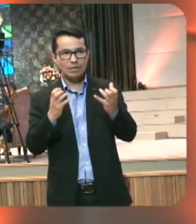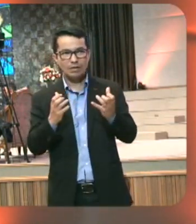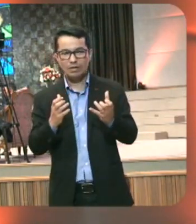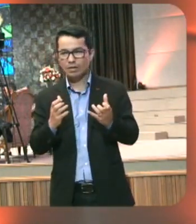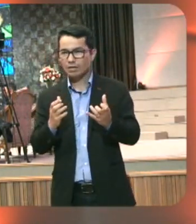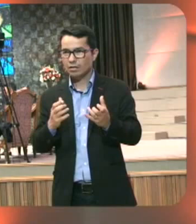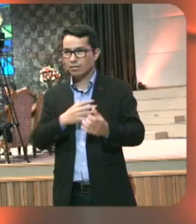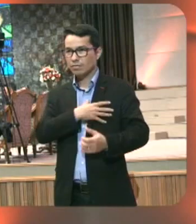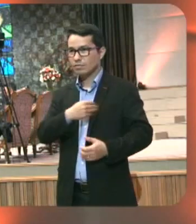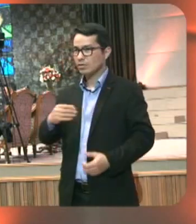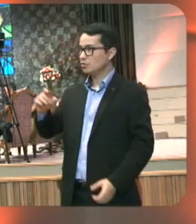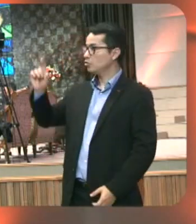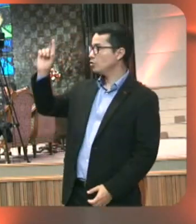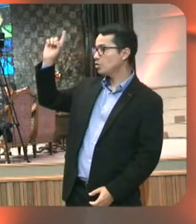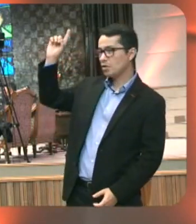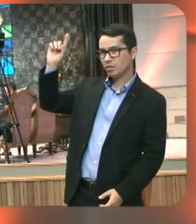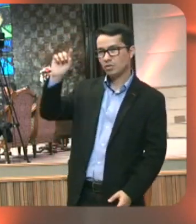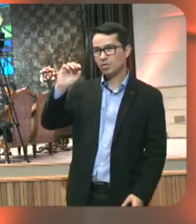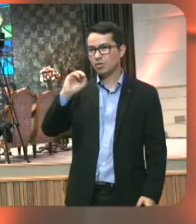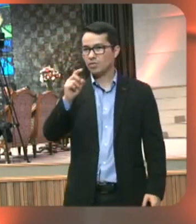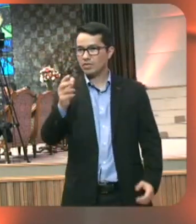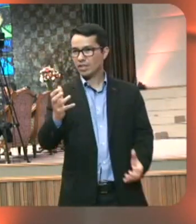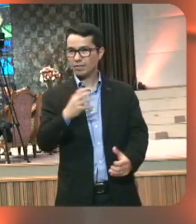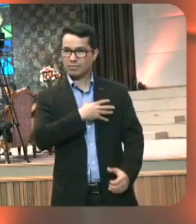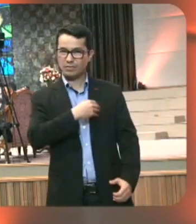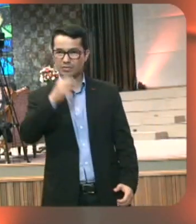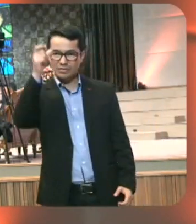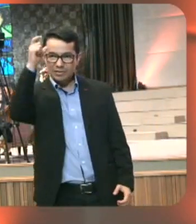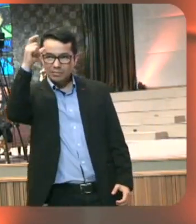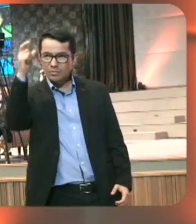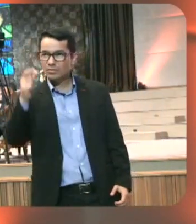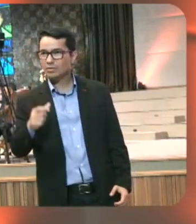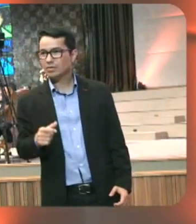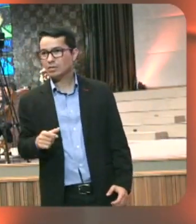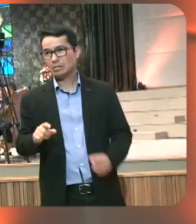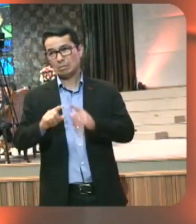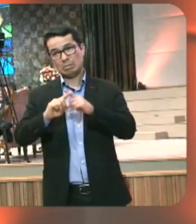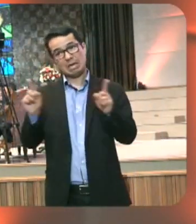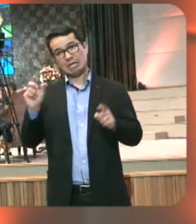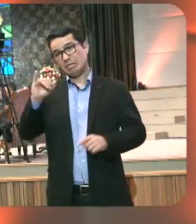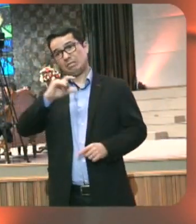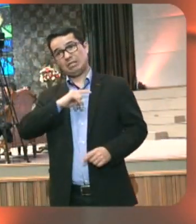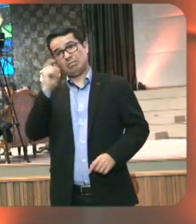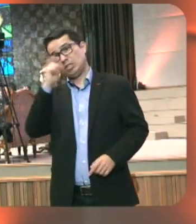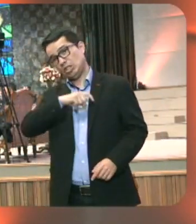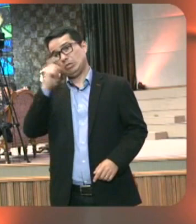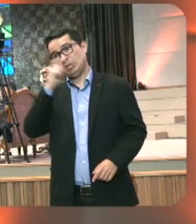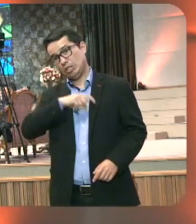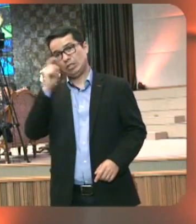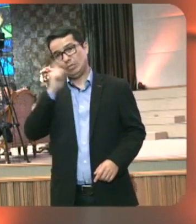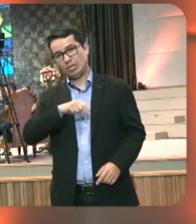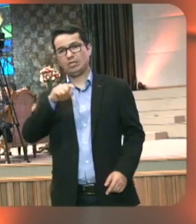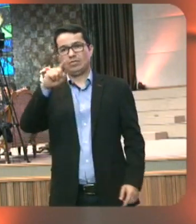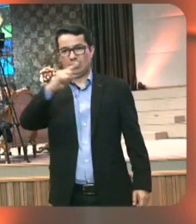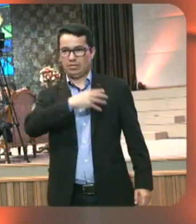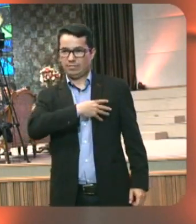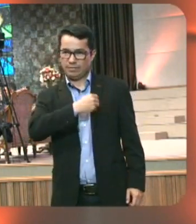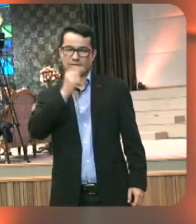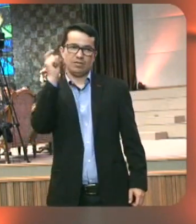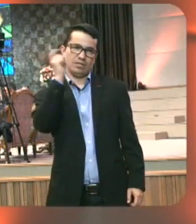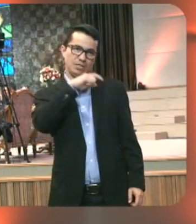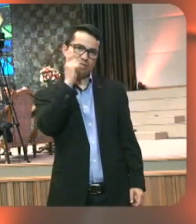de Deus? É isso que a palavra de Deus ensina. Tem que haver